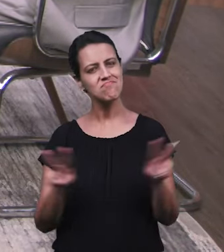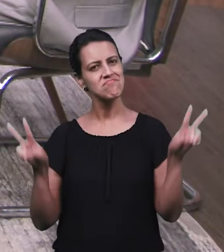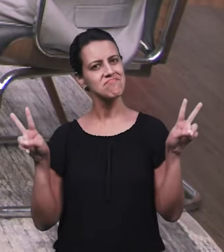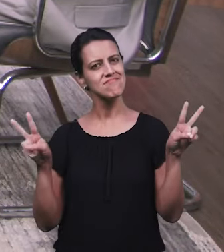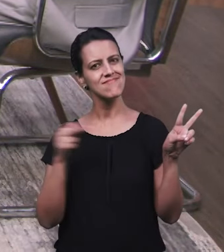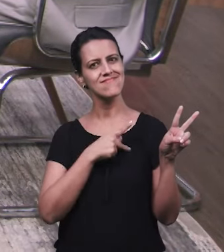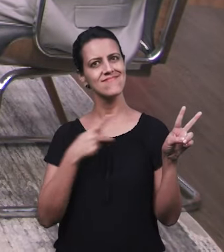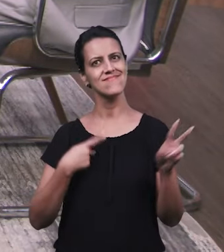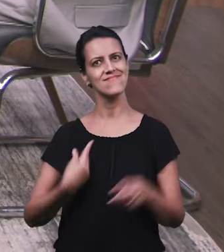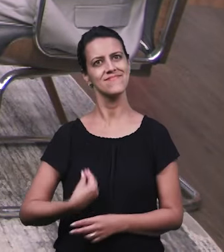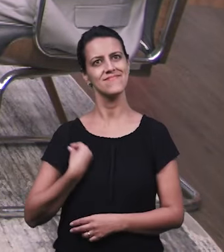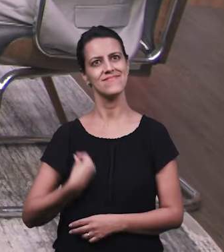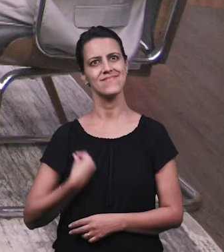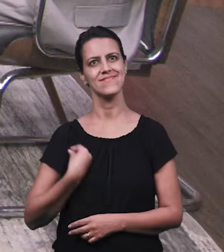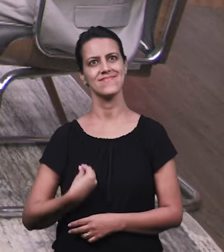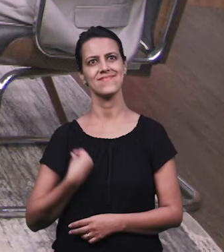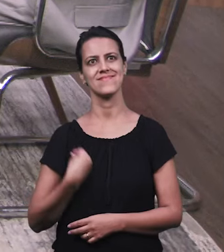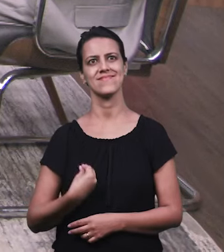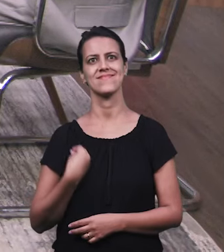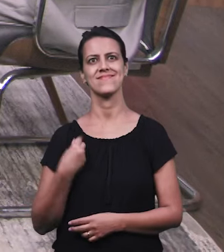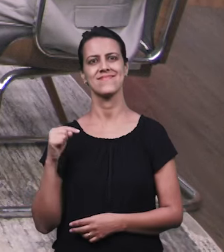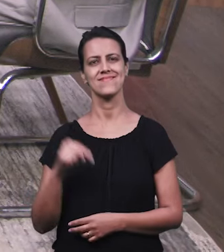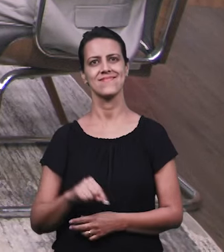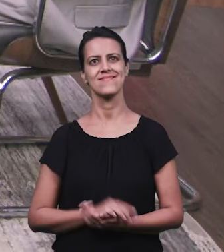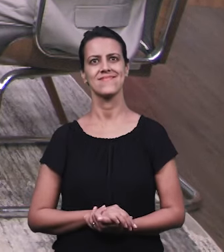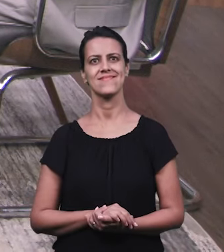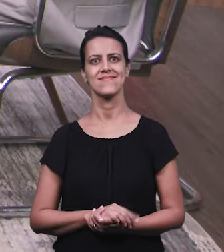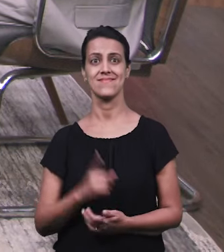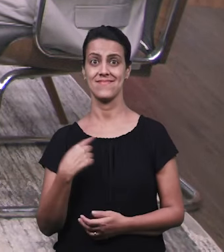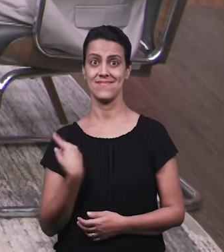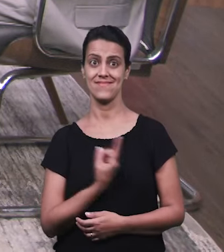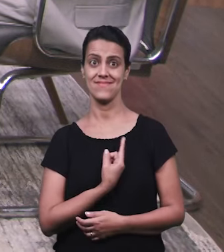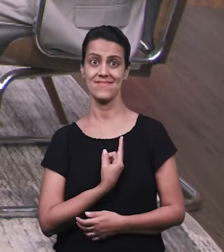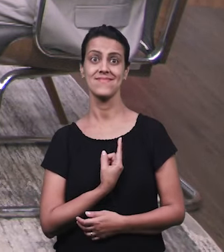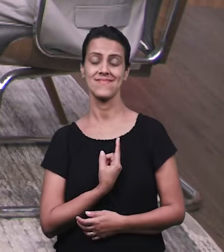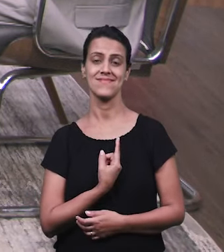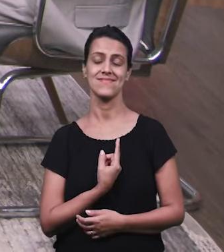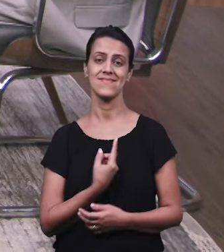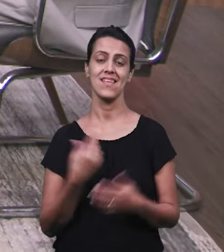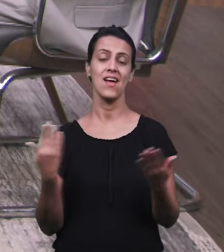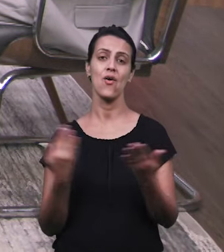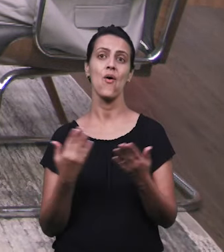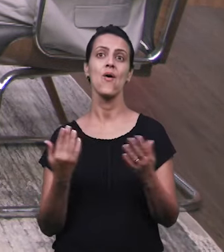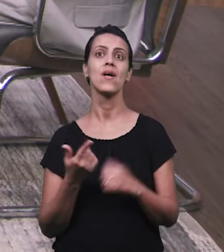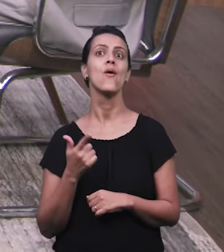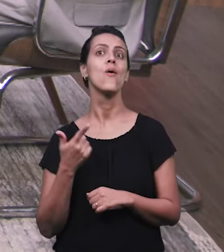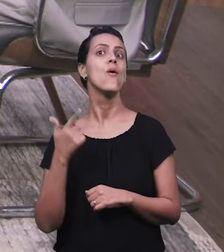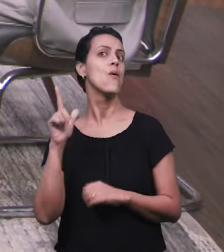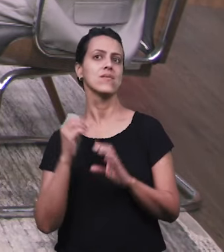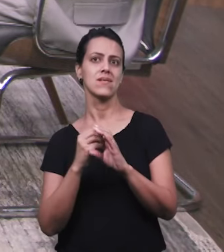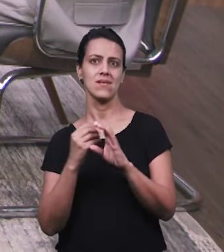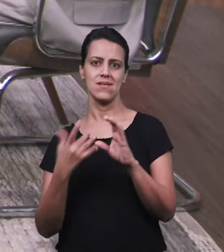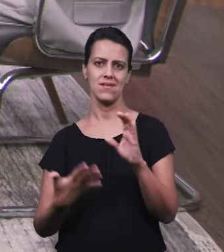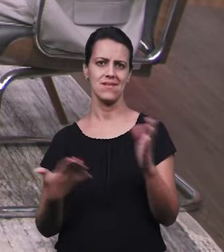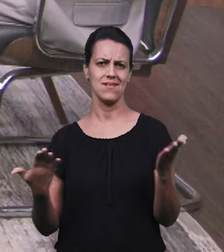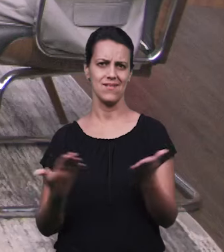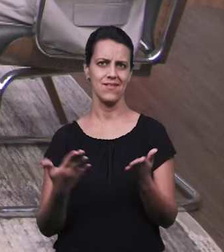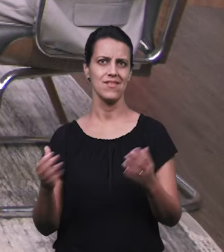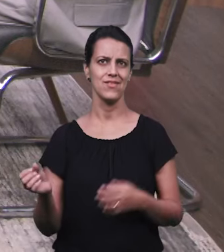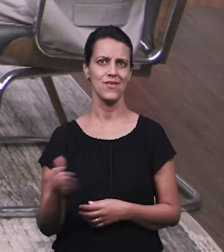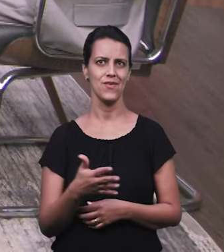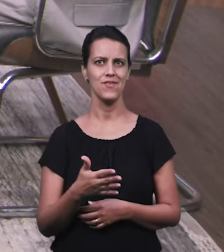estamos aqui no estúdio para tratarmos mais uma vez desse tema, agora com um aspecto diferente, novo, que você vai ter hoje.